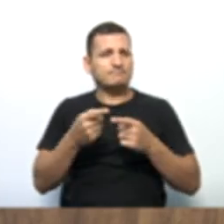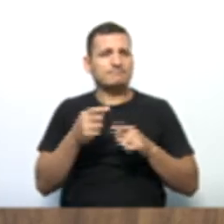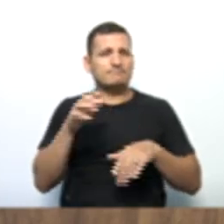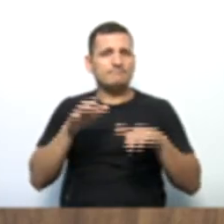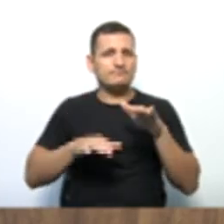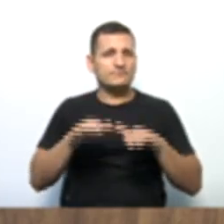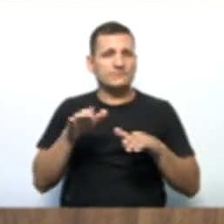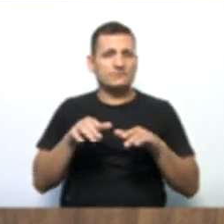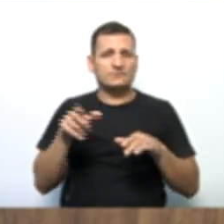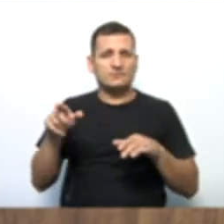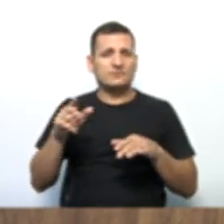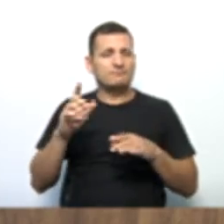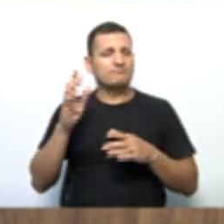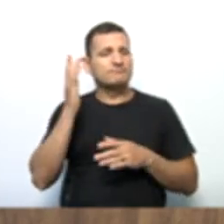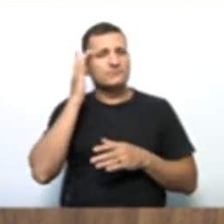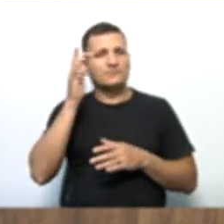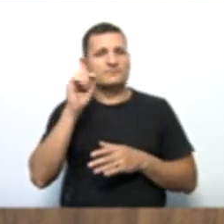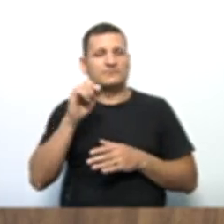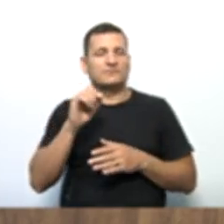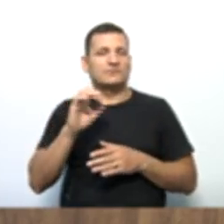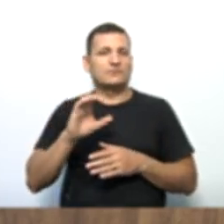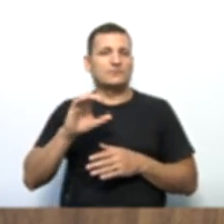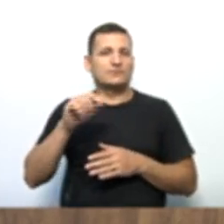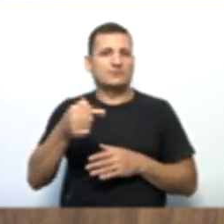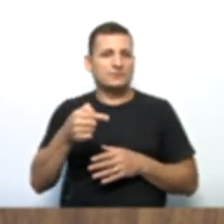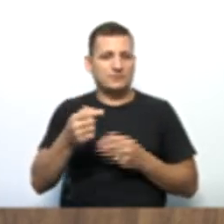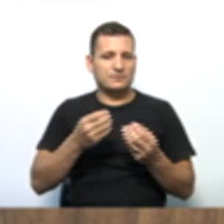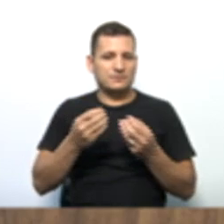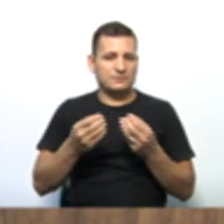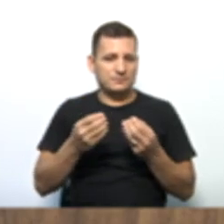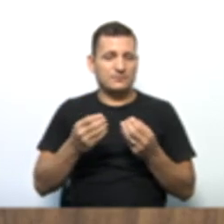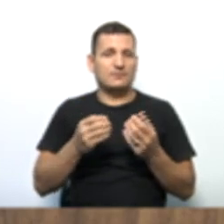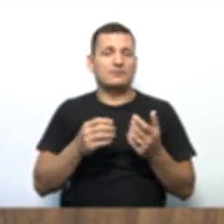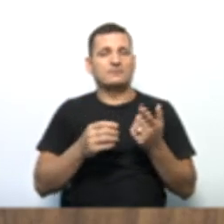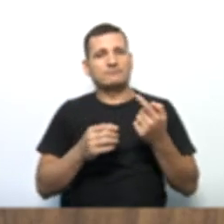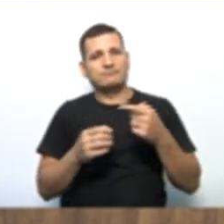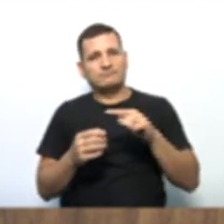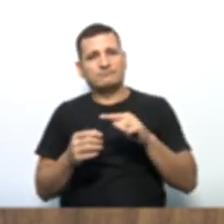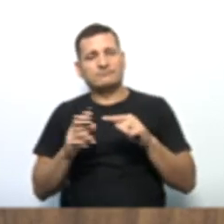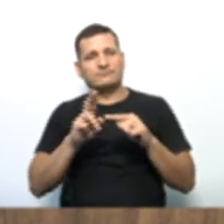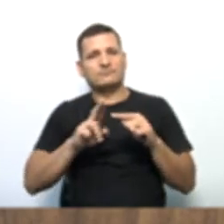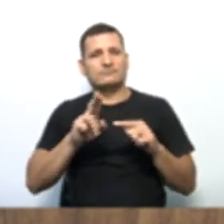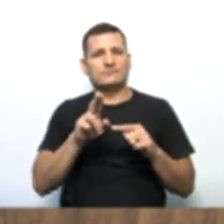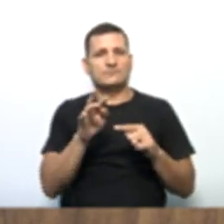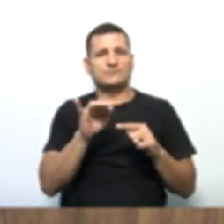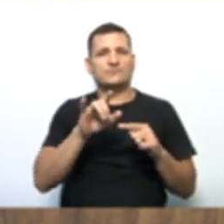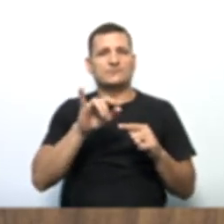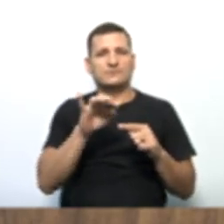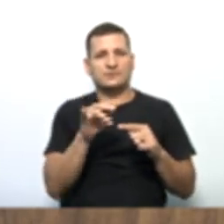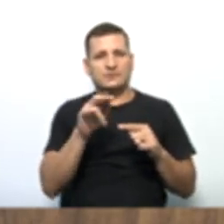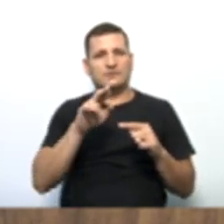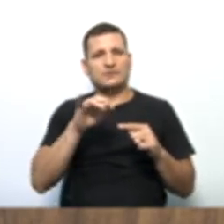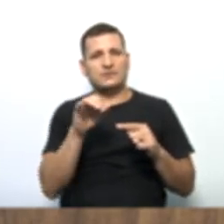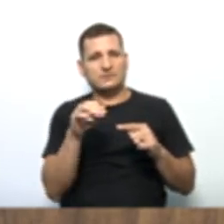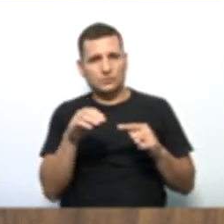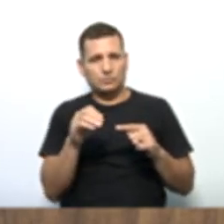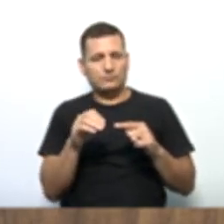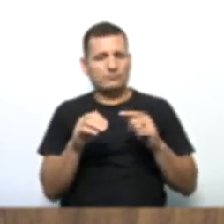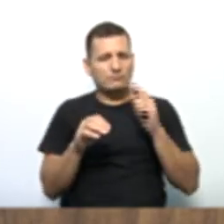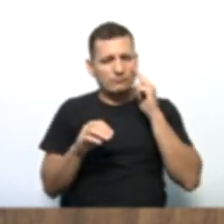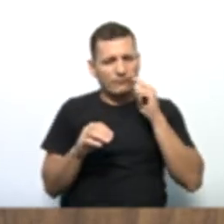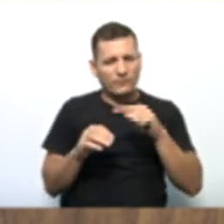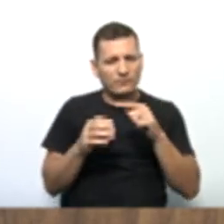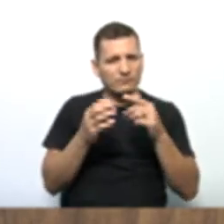ela não mediu o quê? A consequência disso. Aí a gente entra no utilitarismo, né? Mede-se o que é que vai